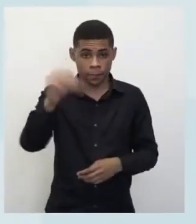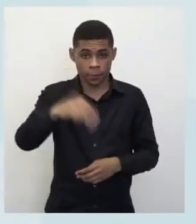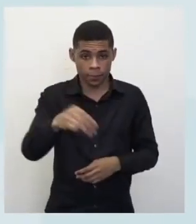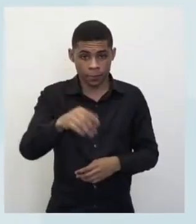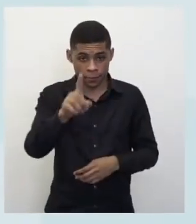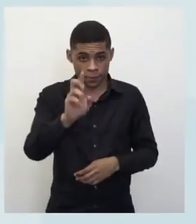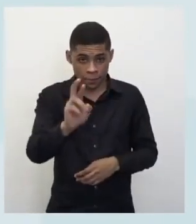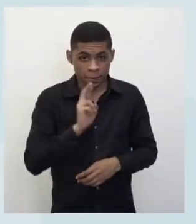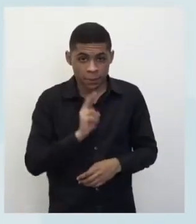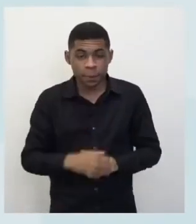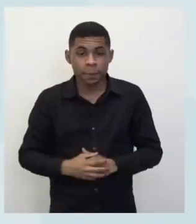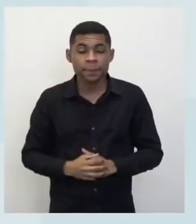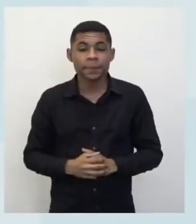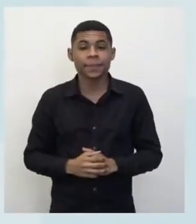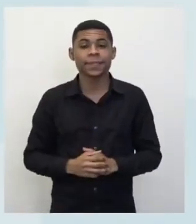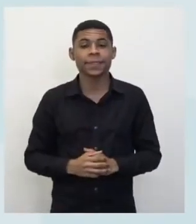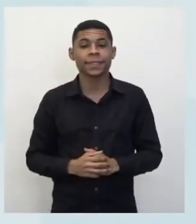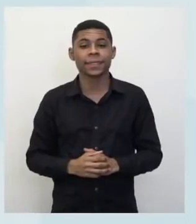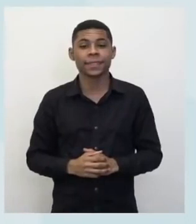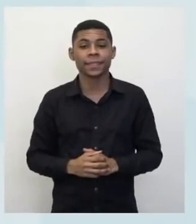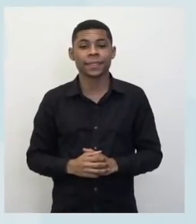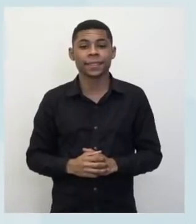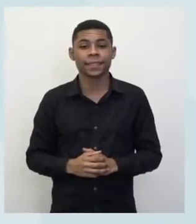para vocês. Até mais.